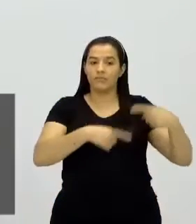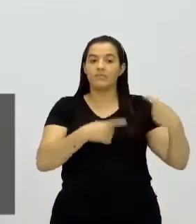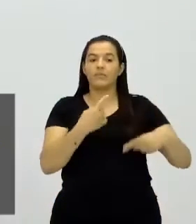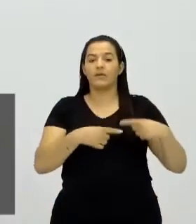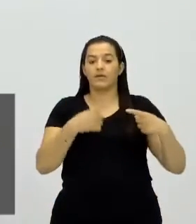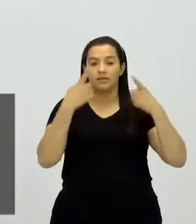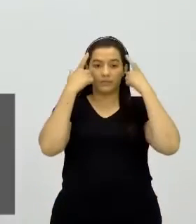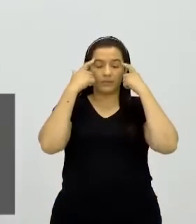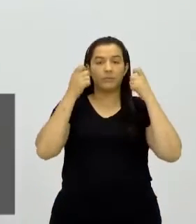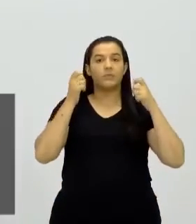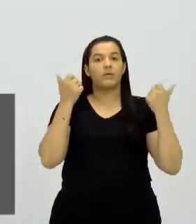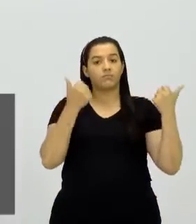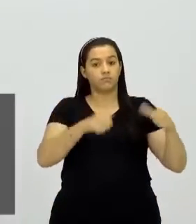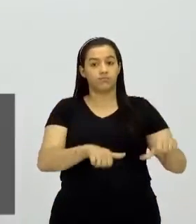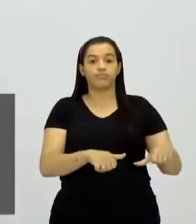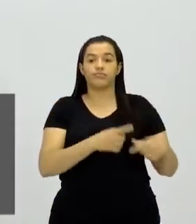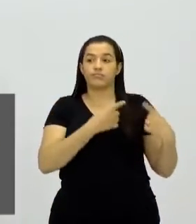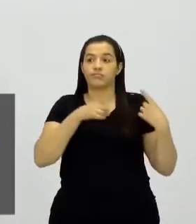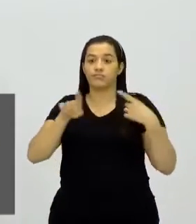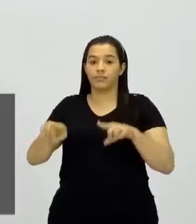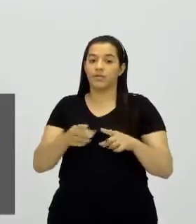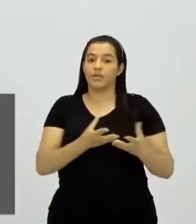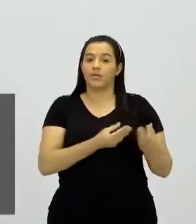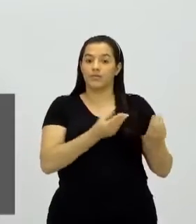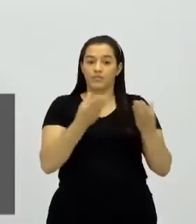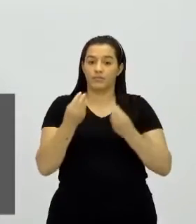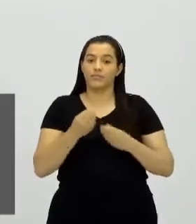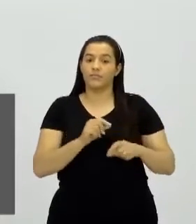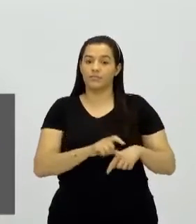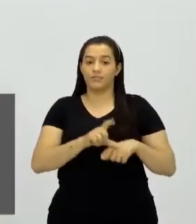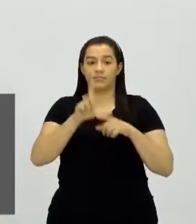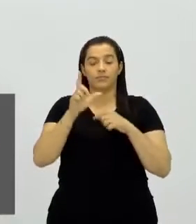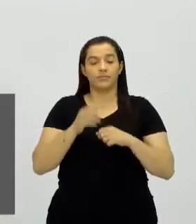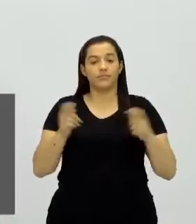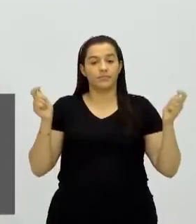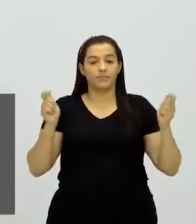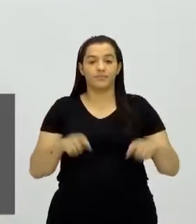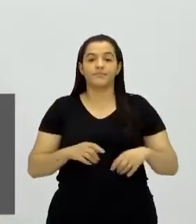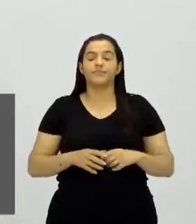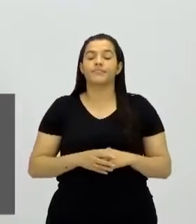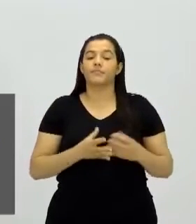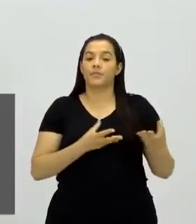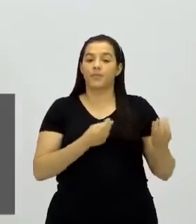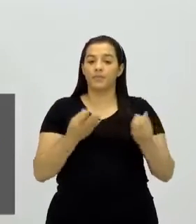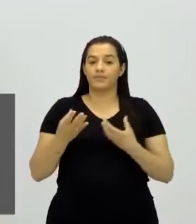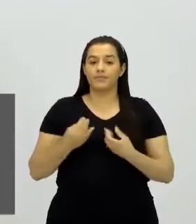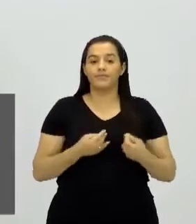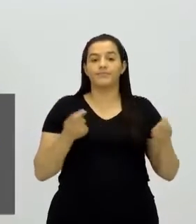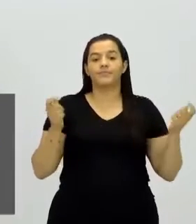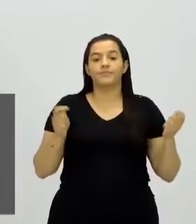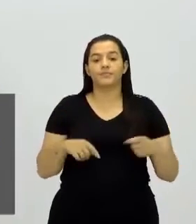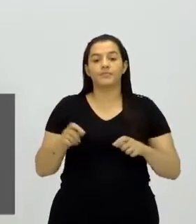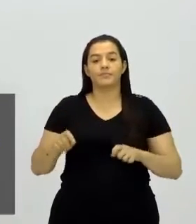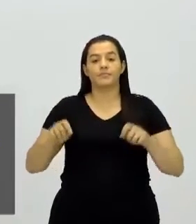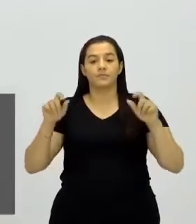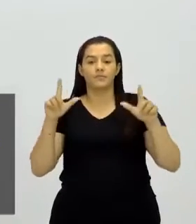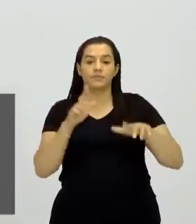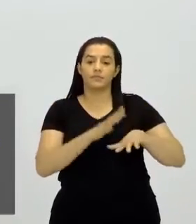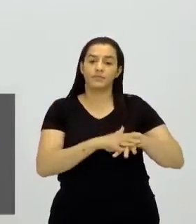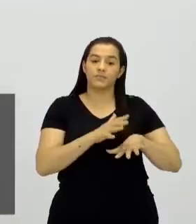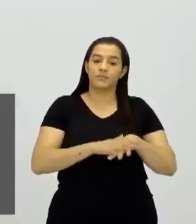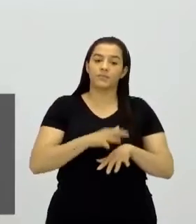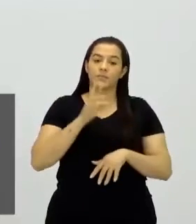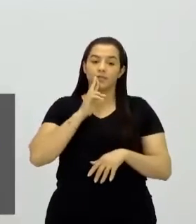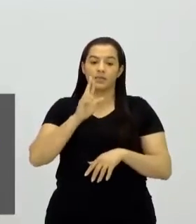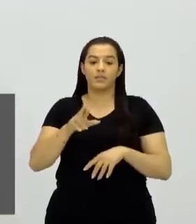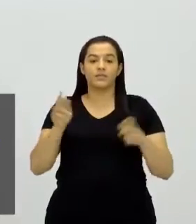Ia gerar alguma revolta. É uma maioria absoluta, né? É uma maioria absoluta. Sem Então, essa é a questão. Por isso que a gente colocou até esse quadro assim, matemática